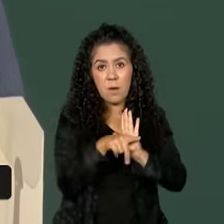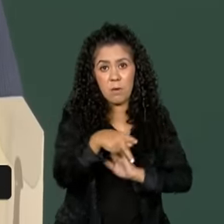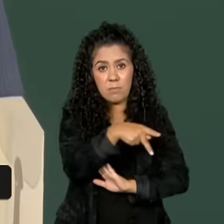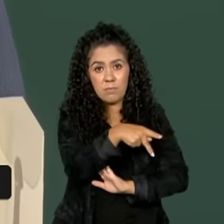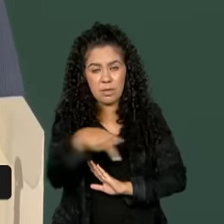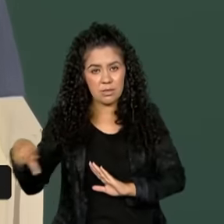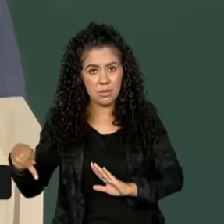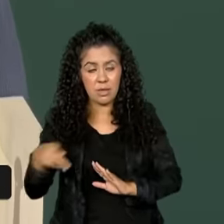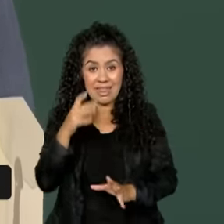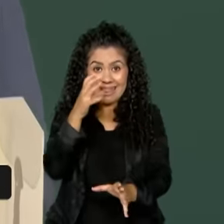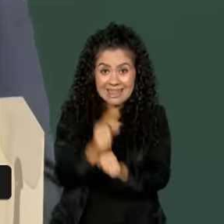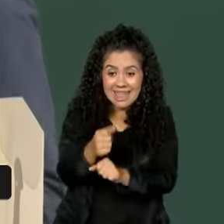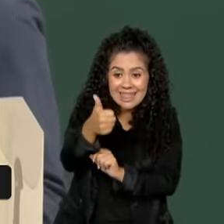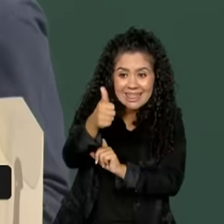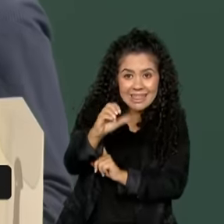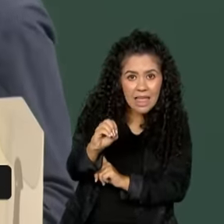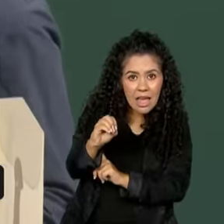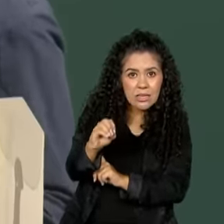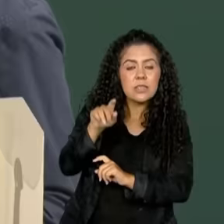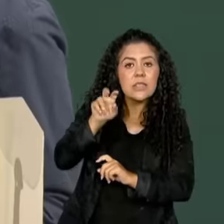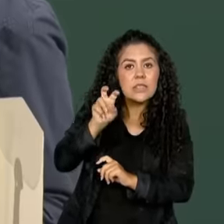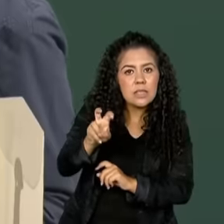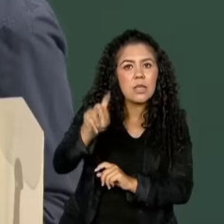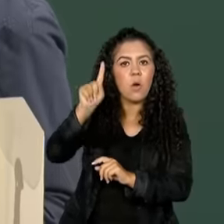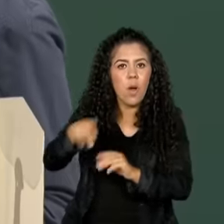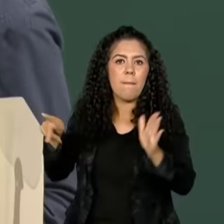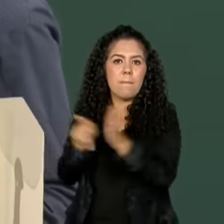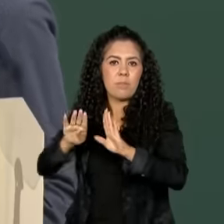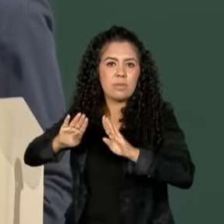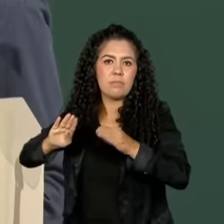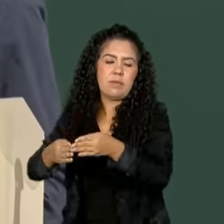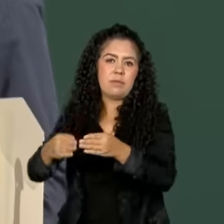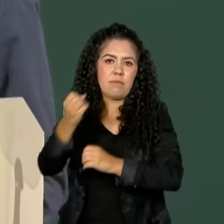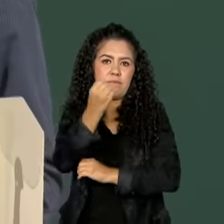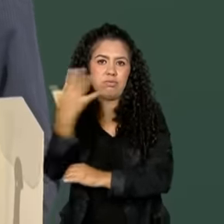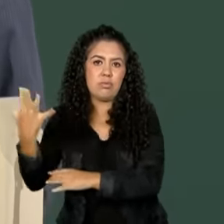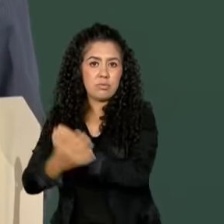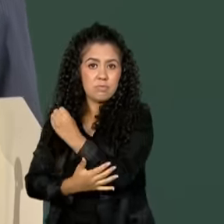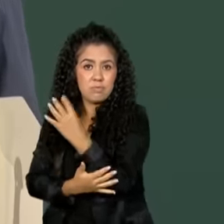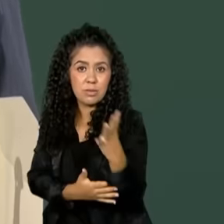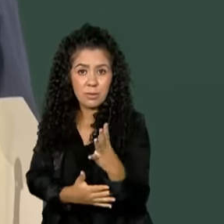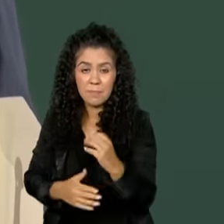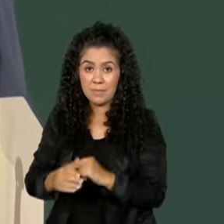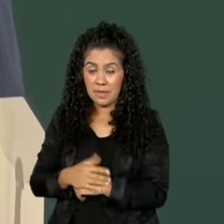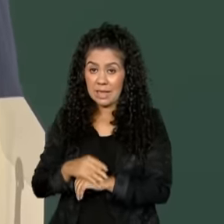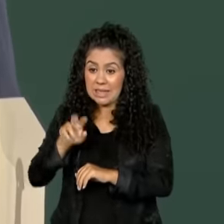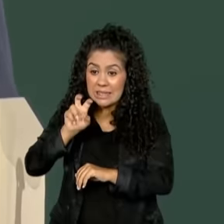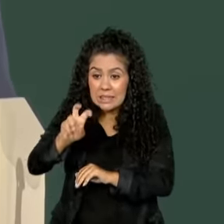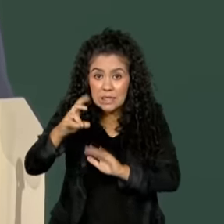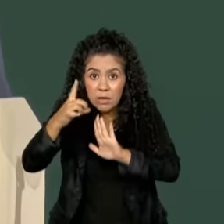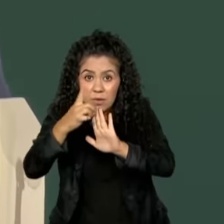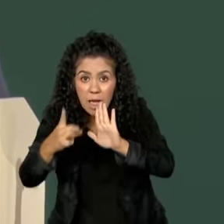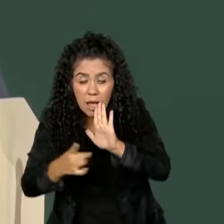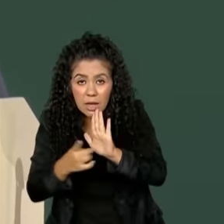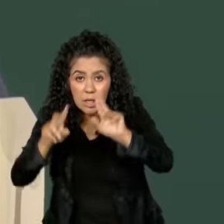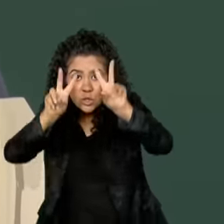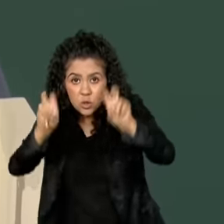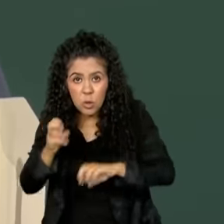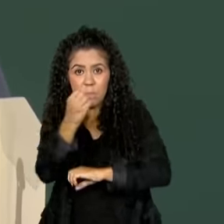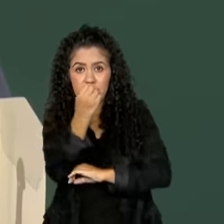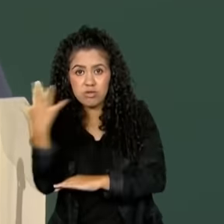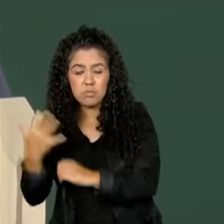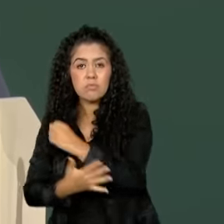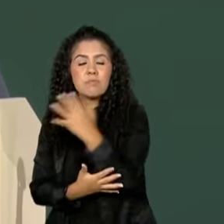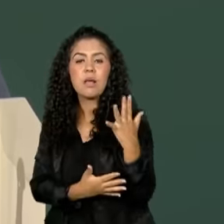10 decretos, 5 eram sobre meio ambiente. Desses 5 decretos sobre meio ambiente,